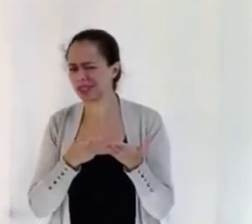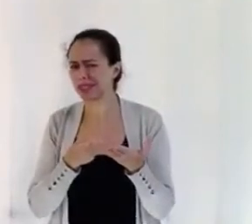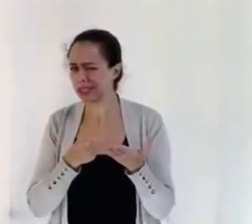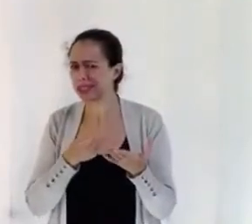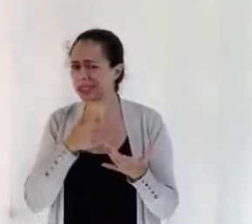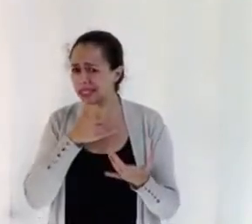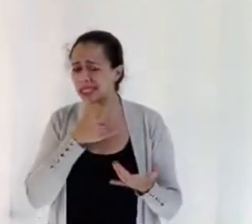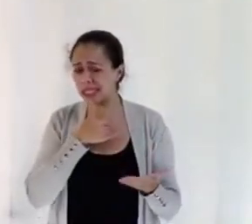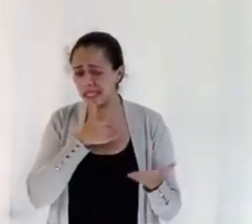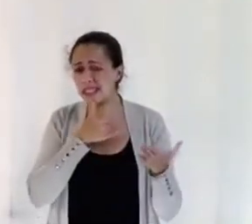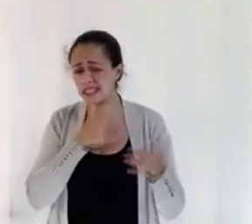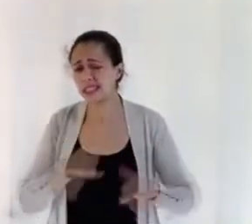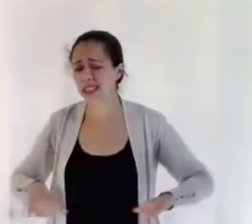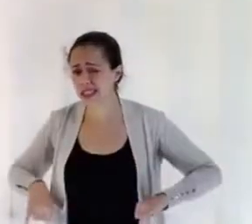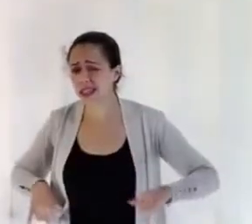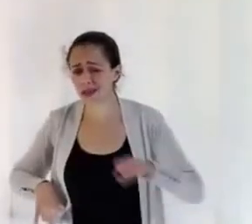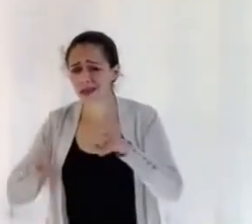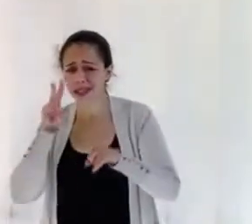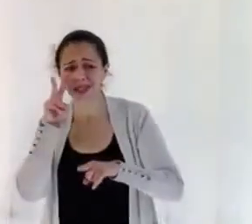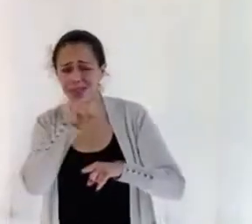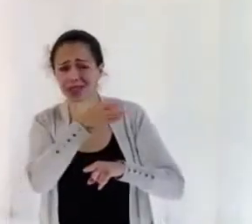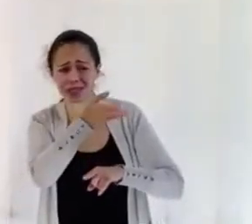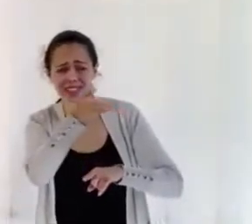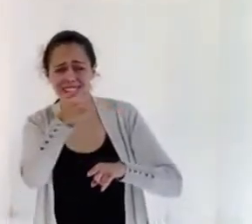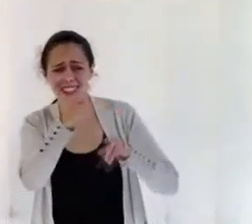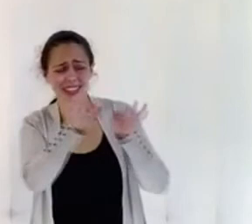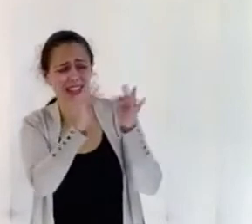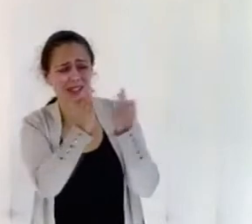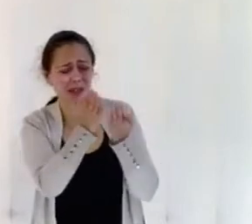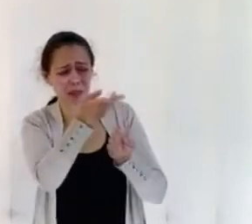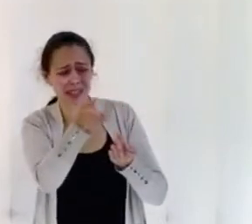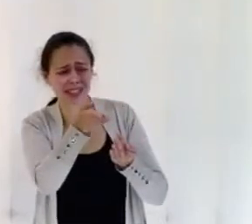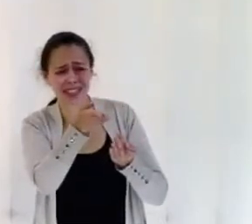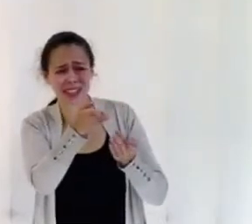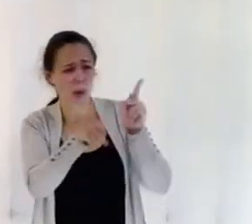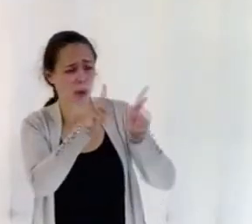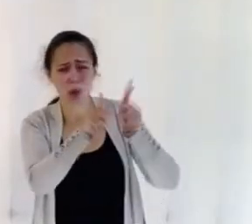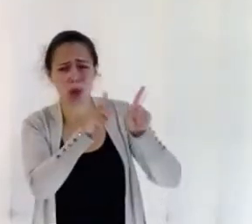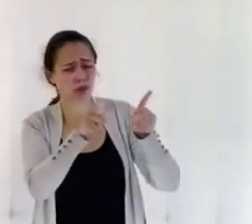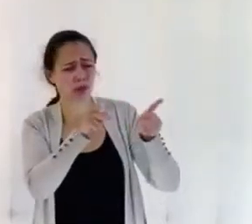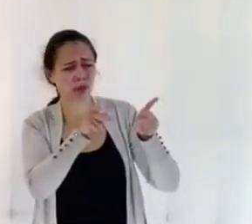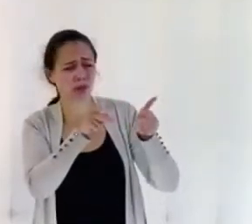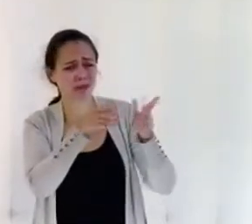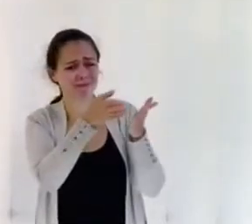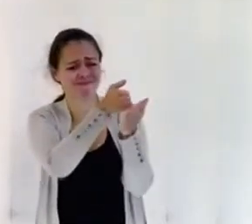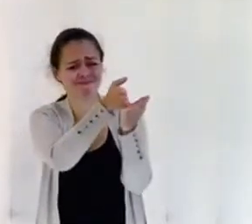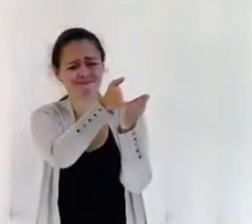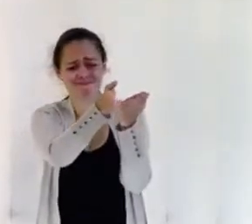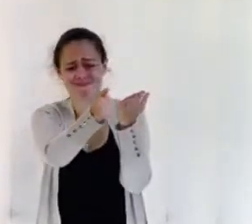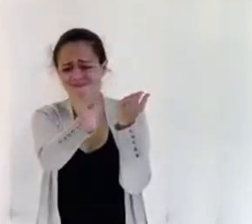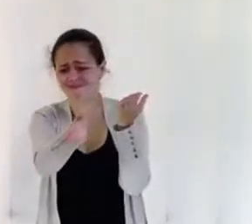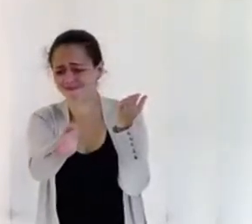quando vê as suas ovelhas se desgarrando do aprisco. O pastor sofre quando vê as suas ovelhas caminhando por um caminho que não é um caminho que ele